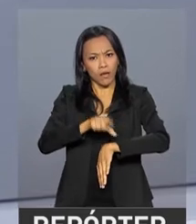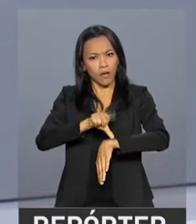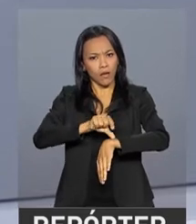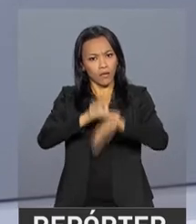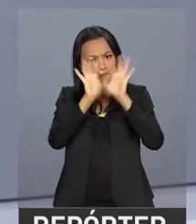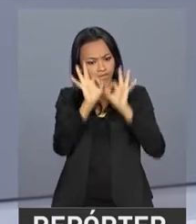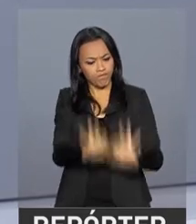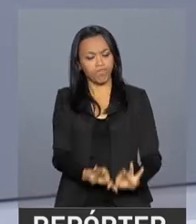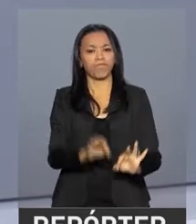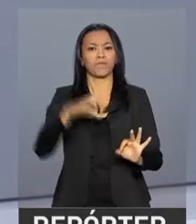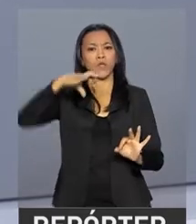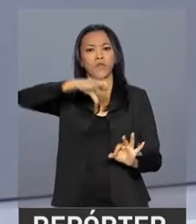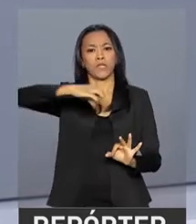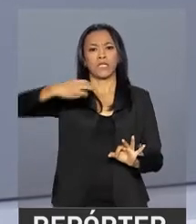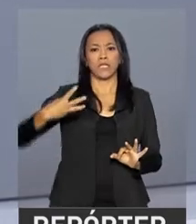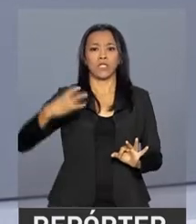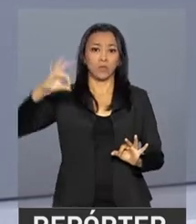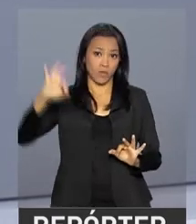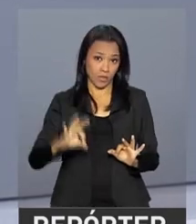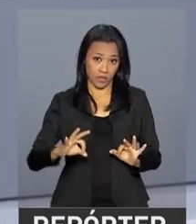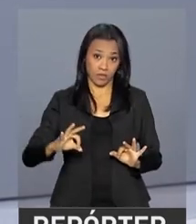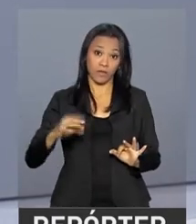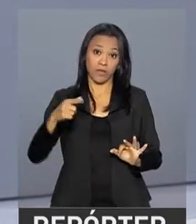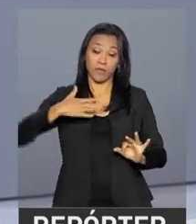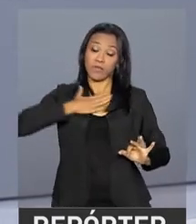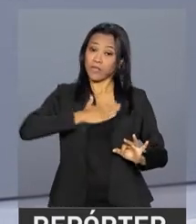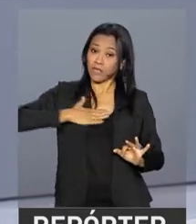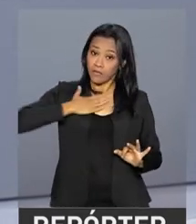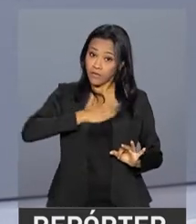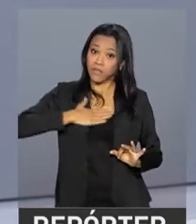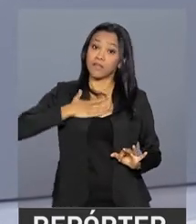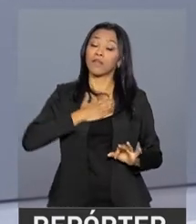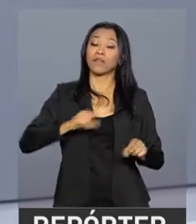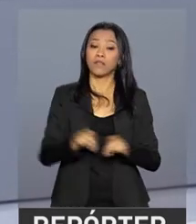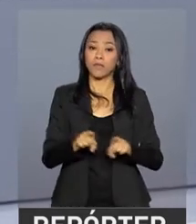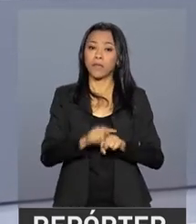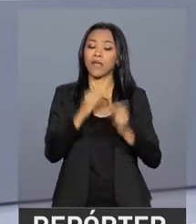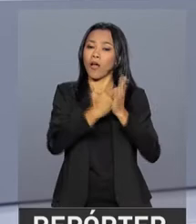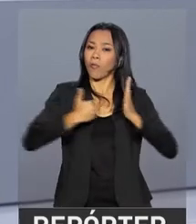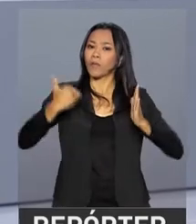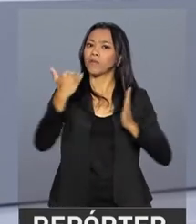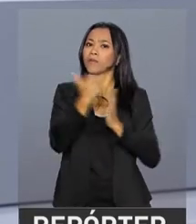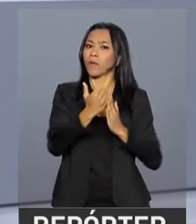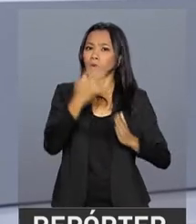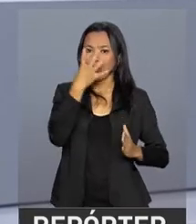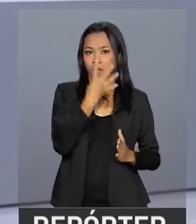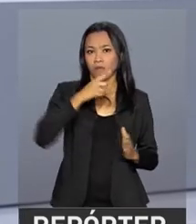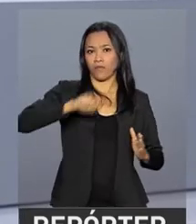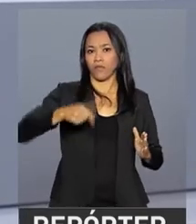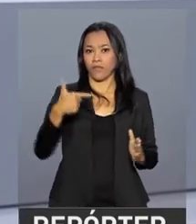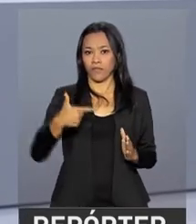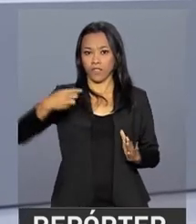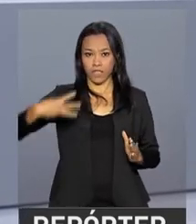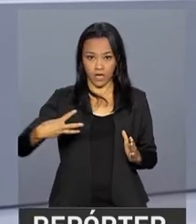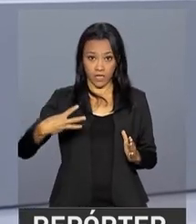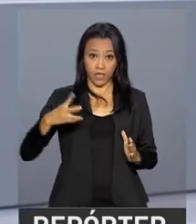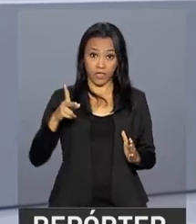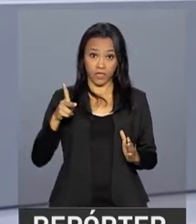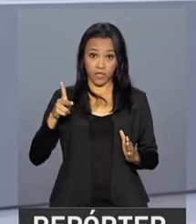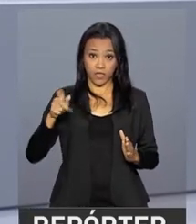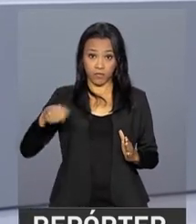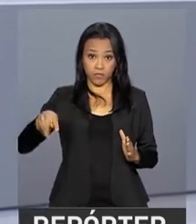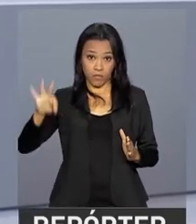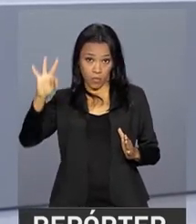chegou a 93% o índice de satisfação geral também aumentou de 4,20 e três pontos na atp